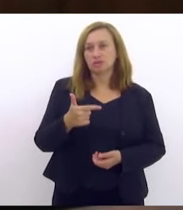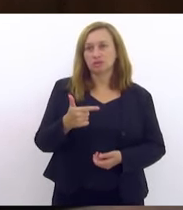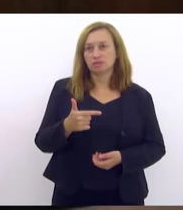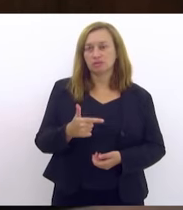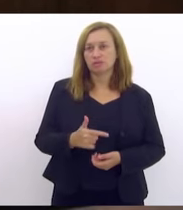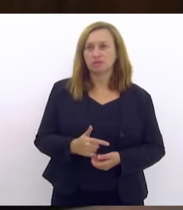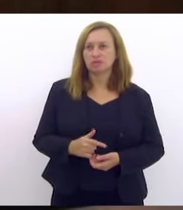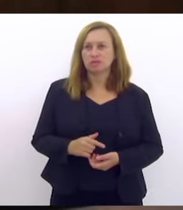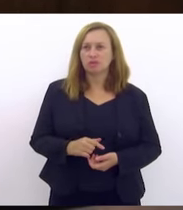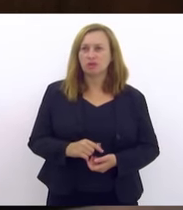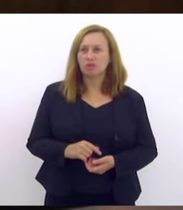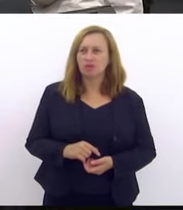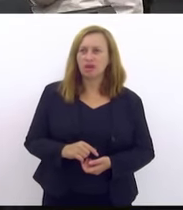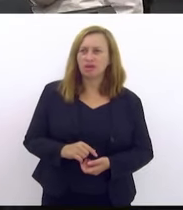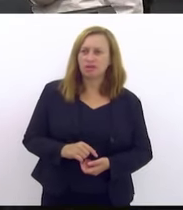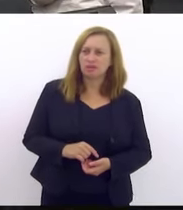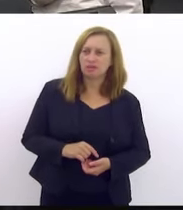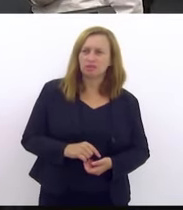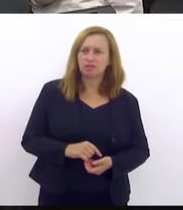indicar.